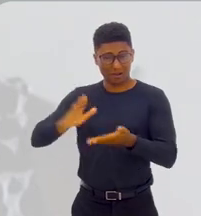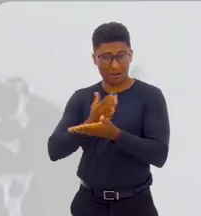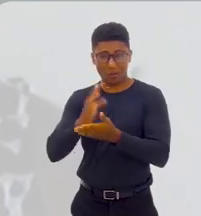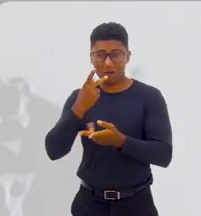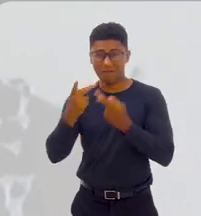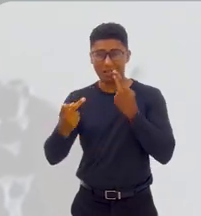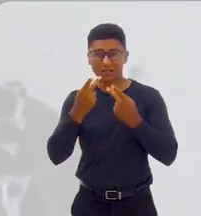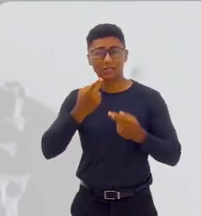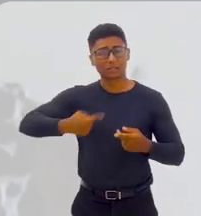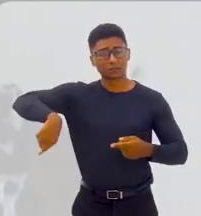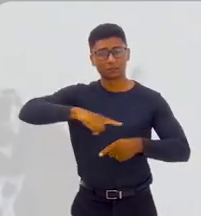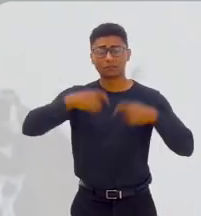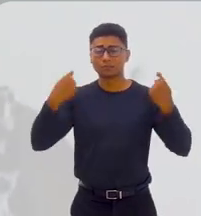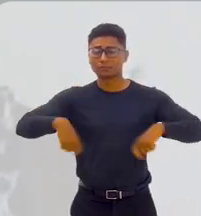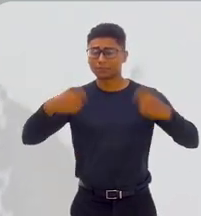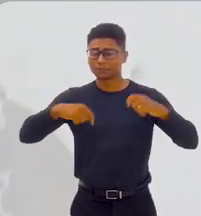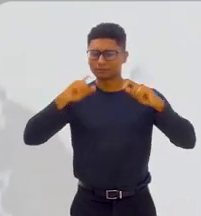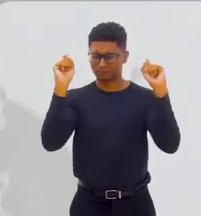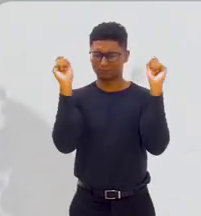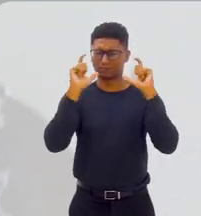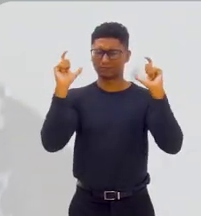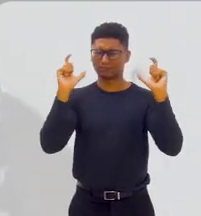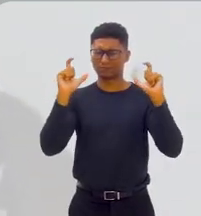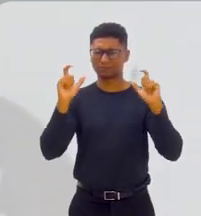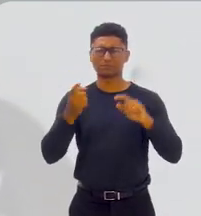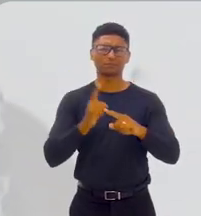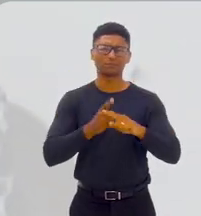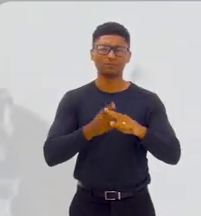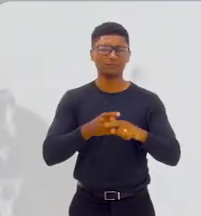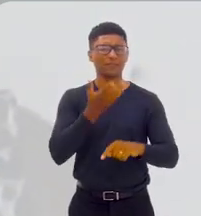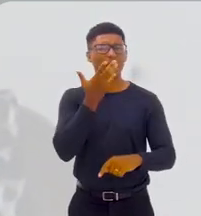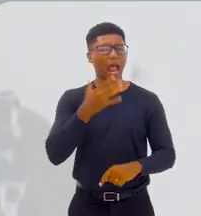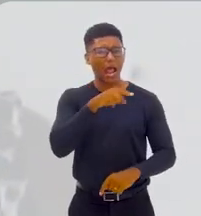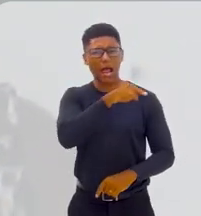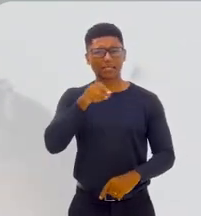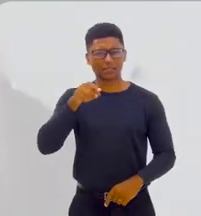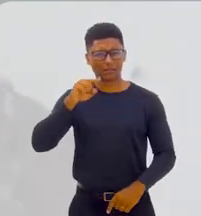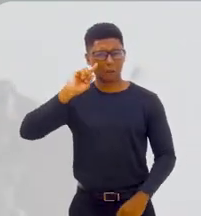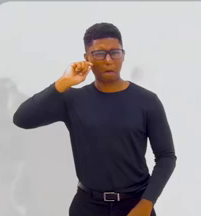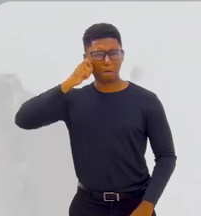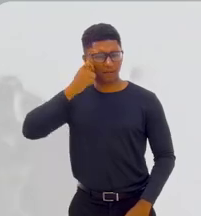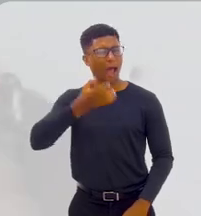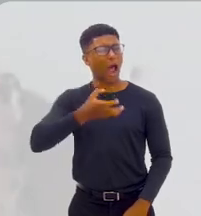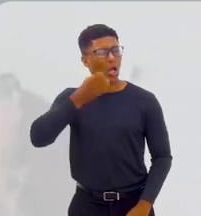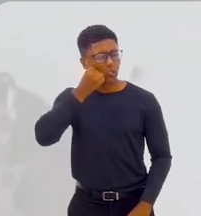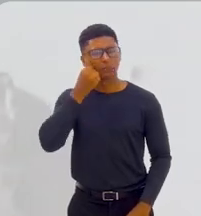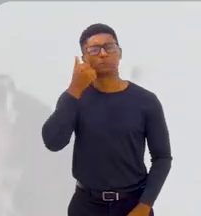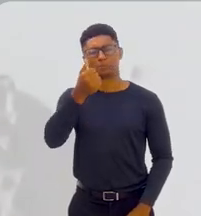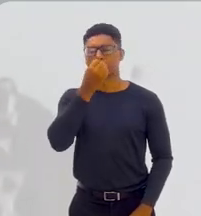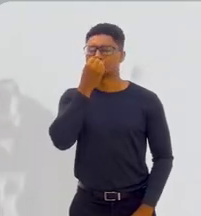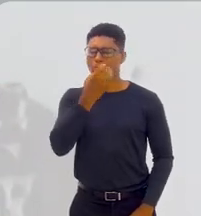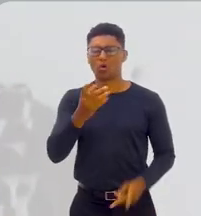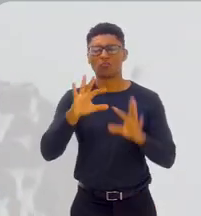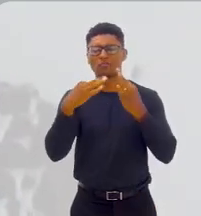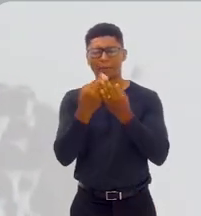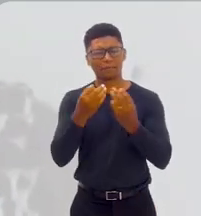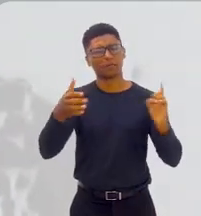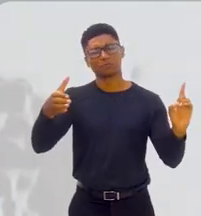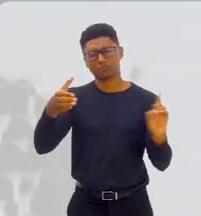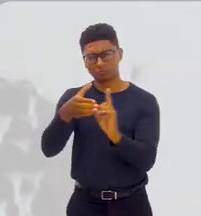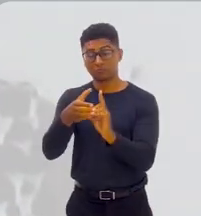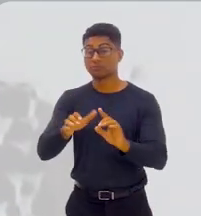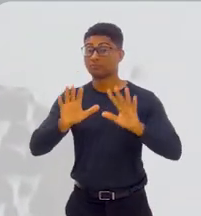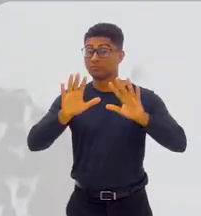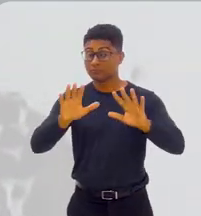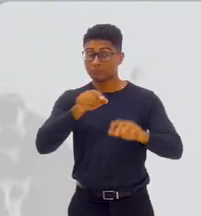que a gente precisa prestar atenção nessas adoções interraciais, porque adotar uma criança preta é maravilhoso, toda criança precisa ter uma família, mas a